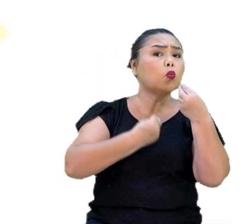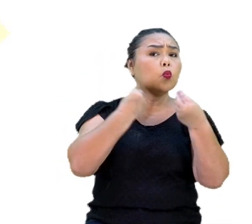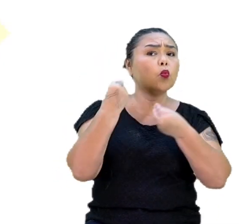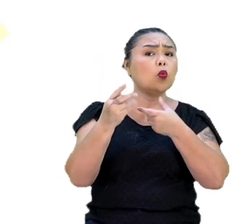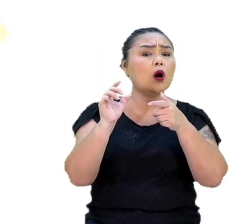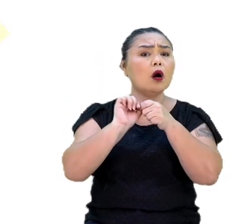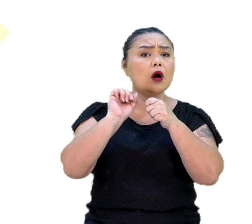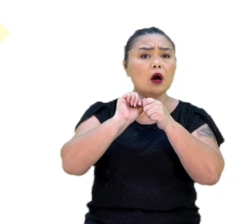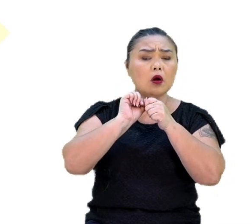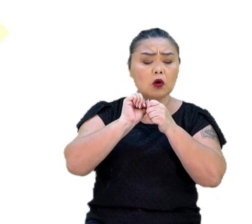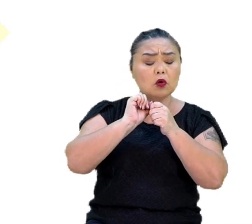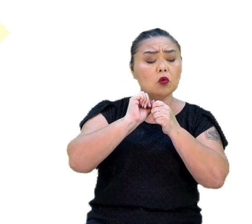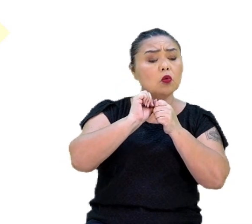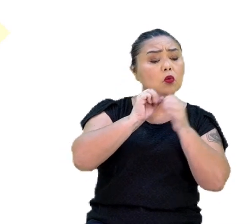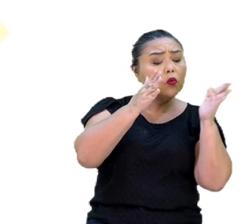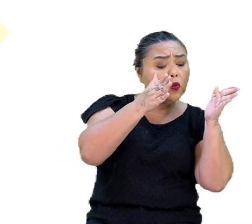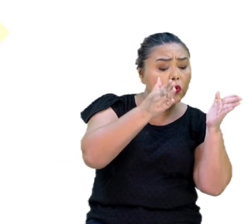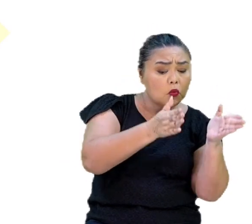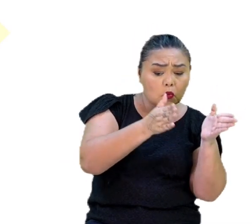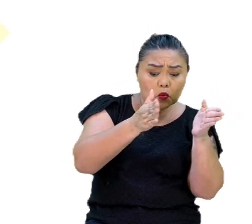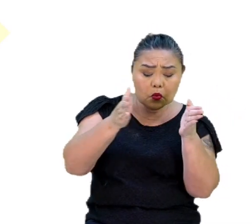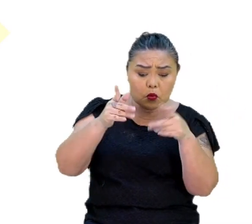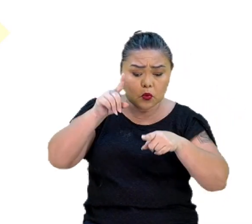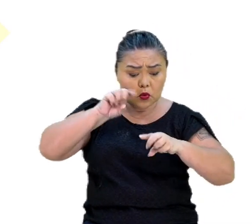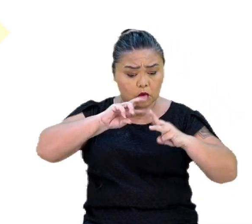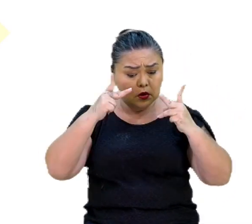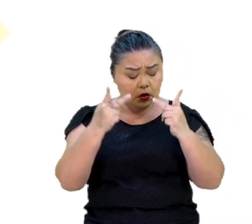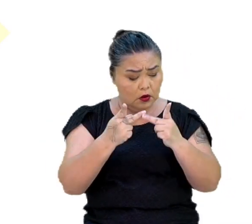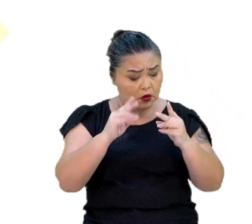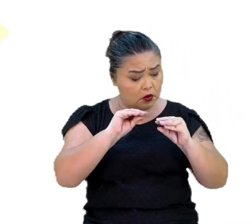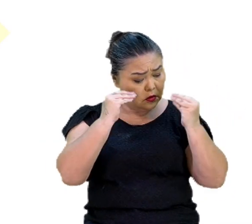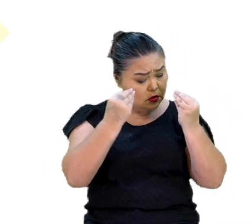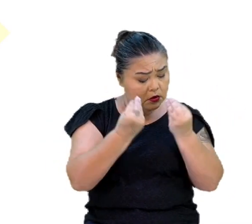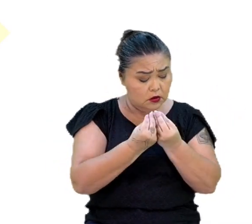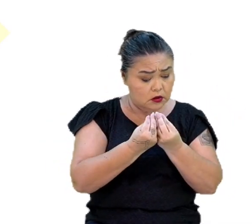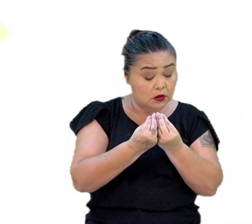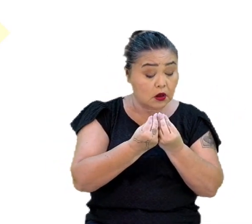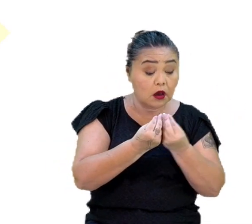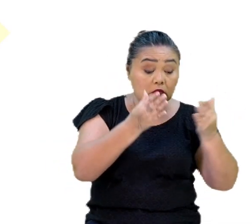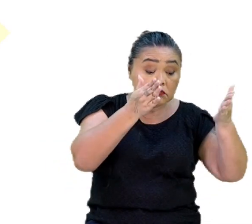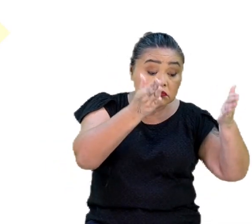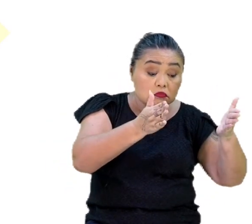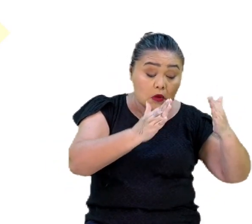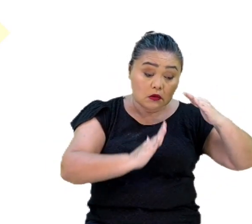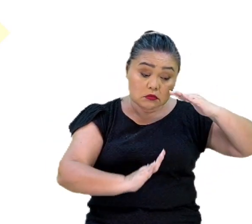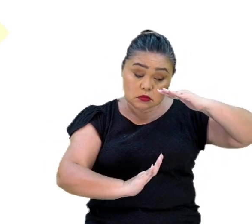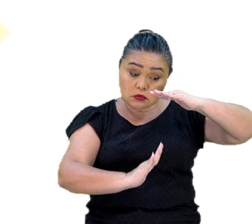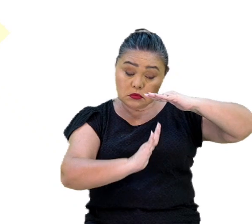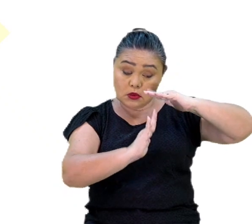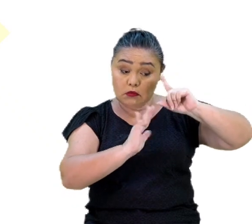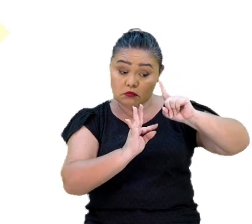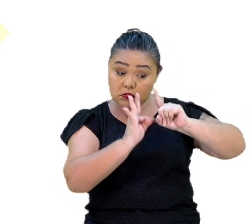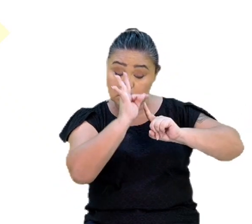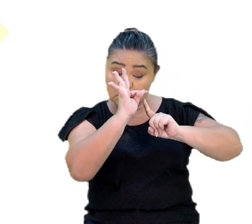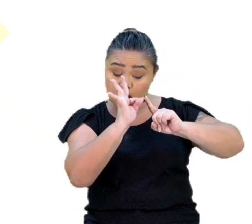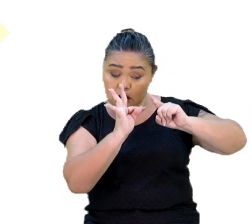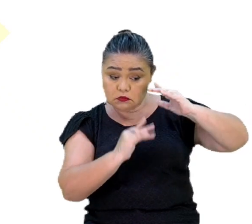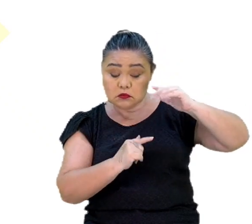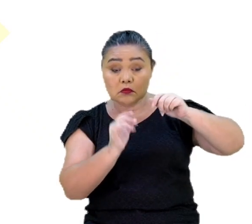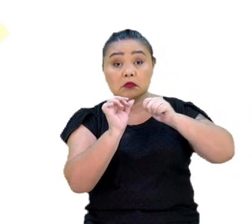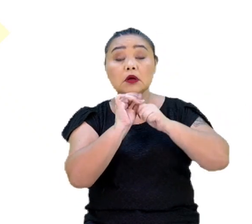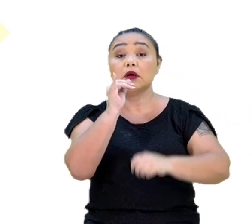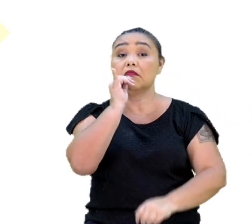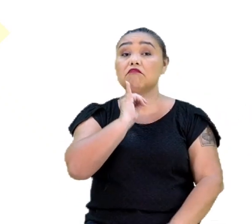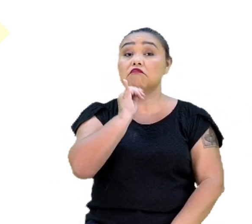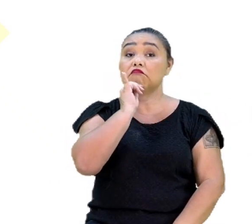ser o estado físico da substância em determinada temperatura. Por exemplo, se eu sei